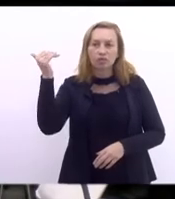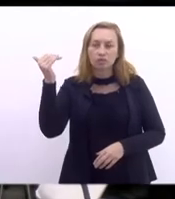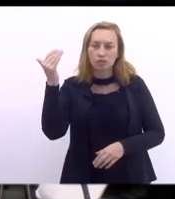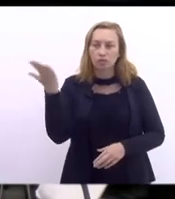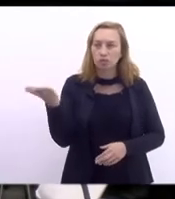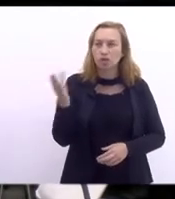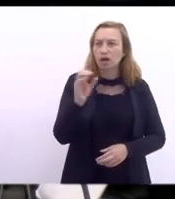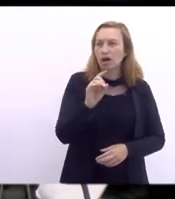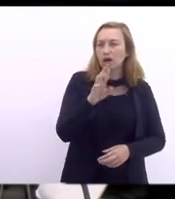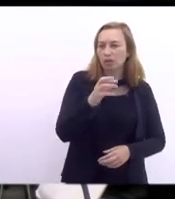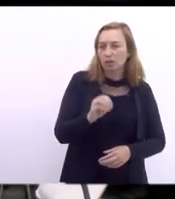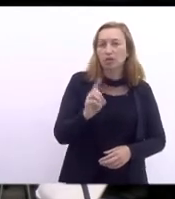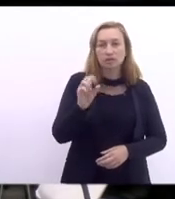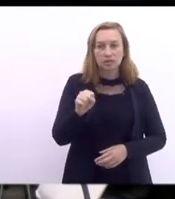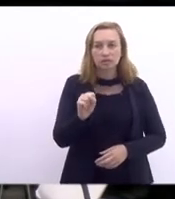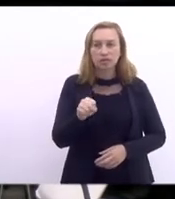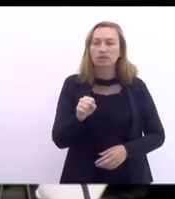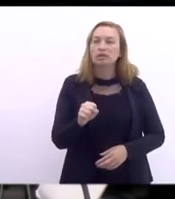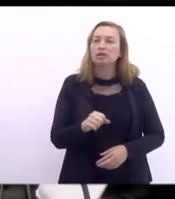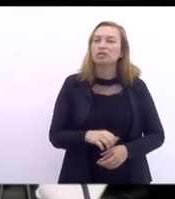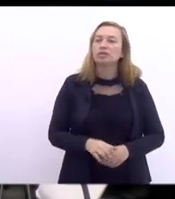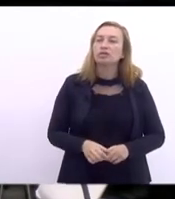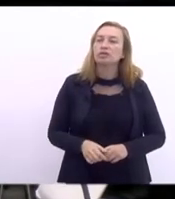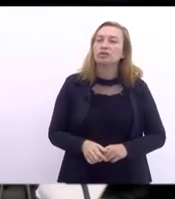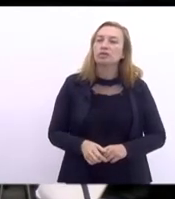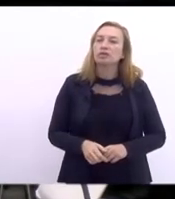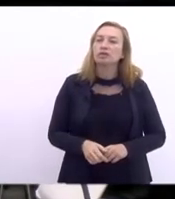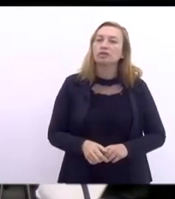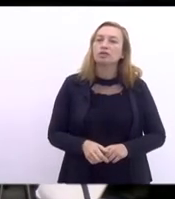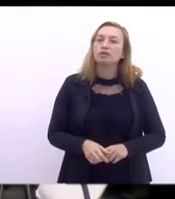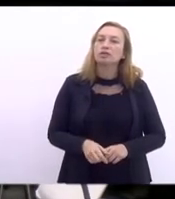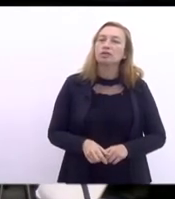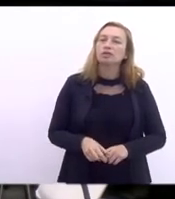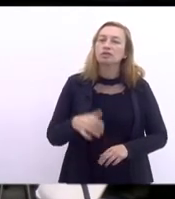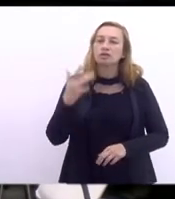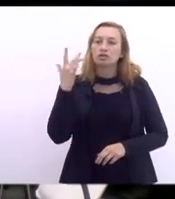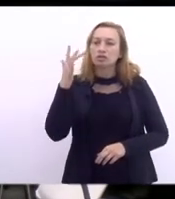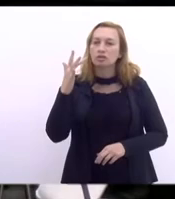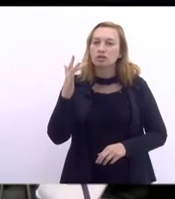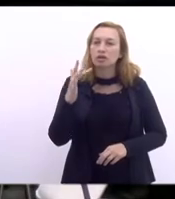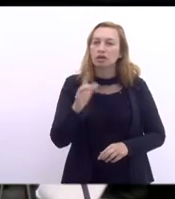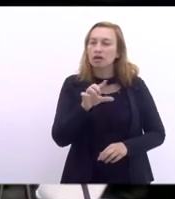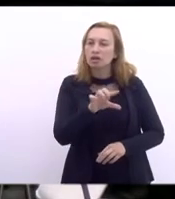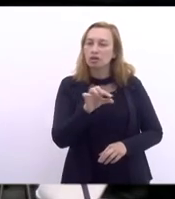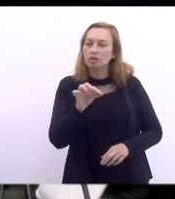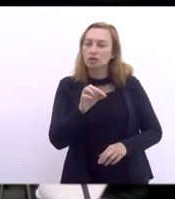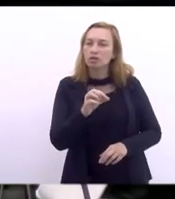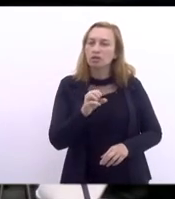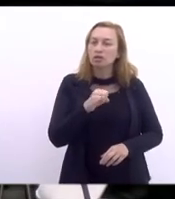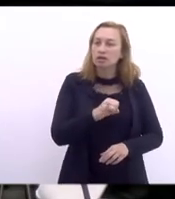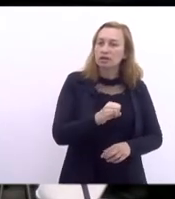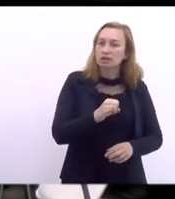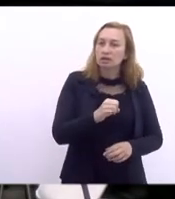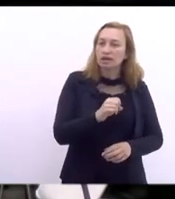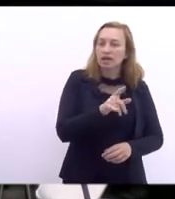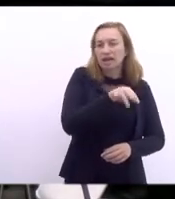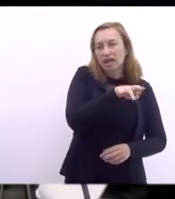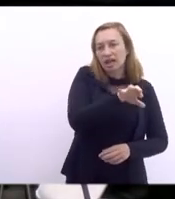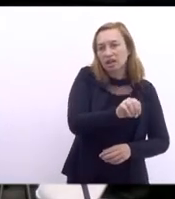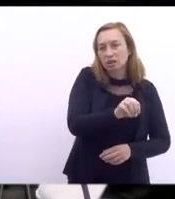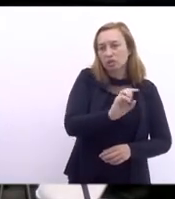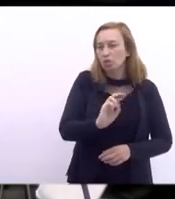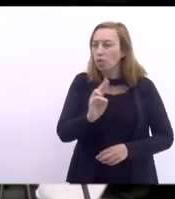aro ela ela é outro o d-fine se a operação de crédito ou